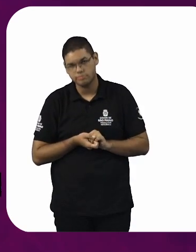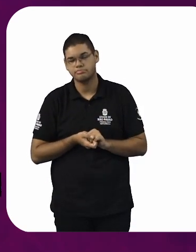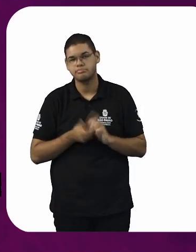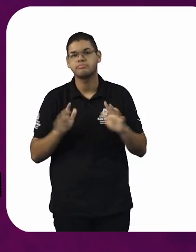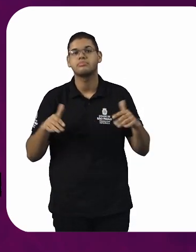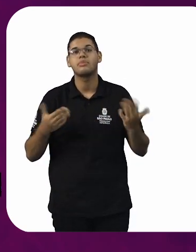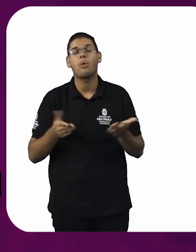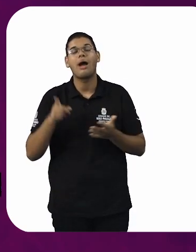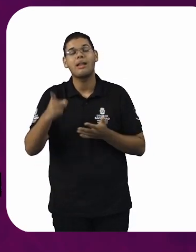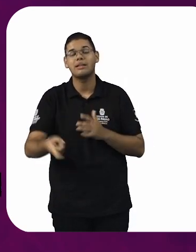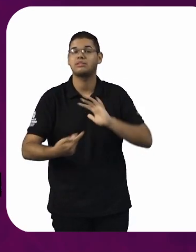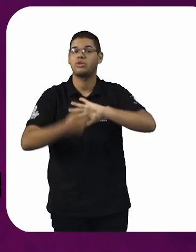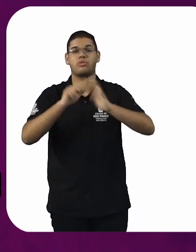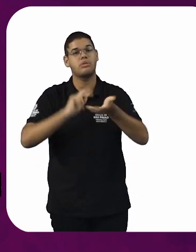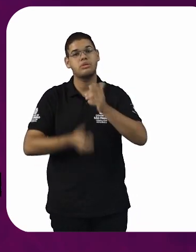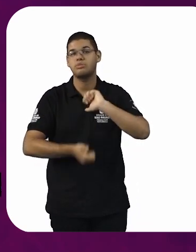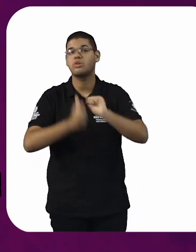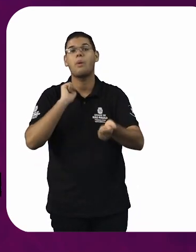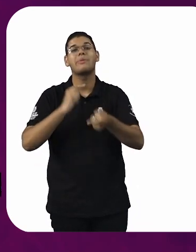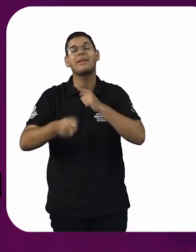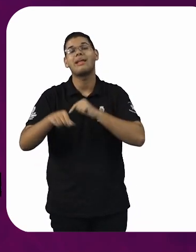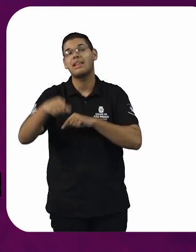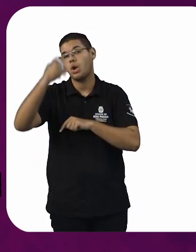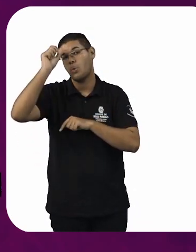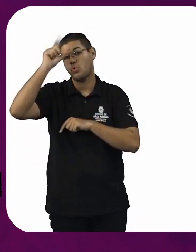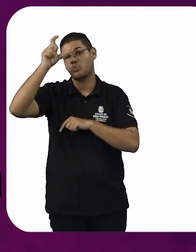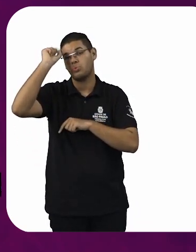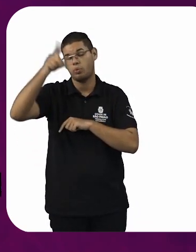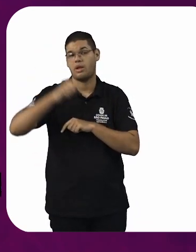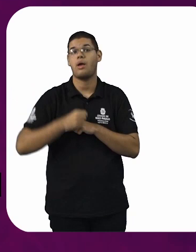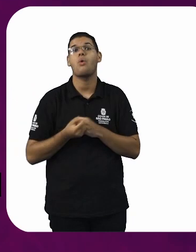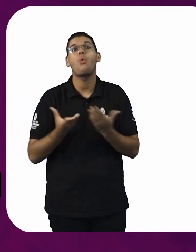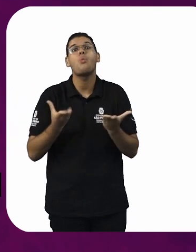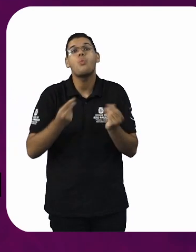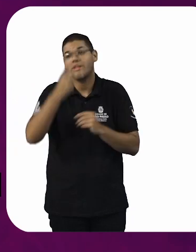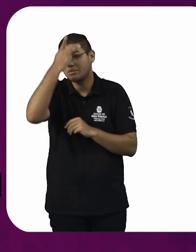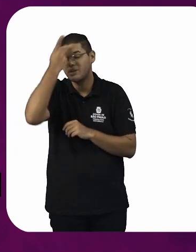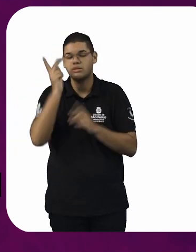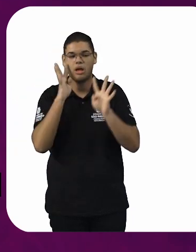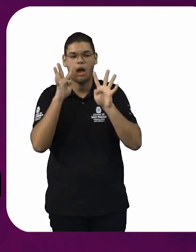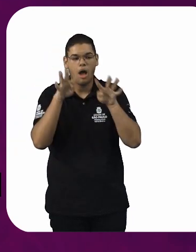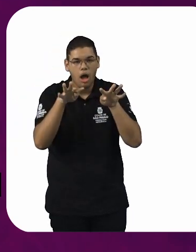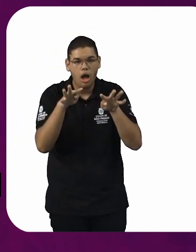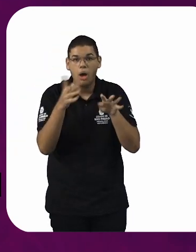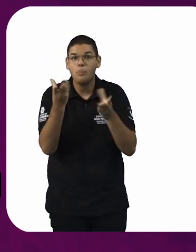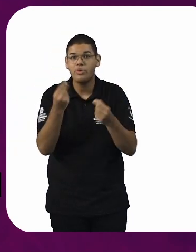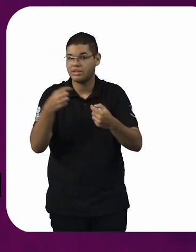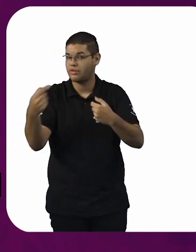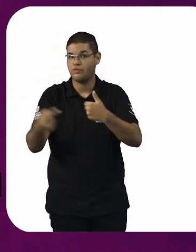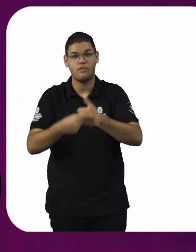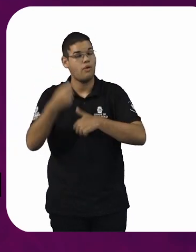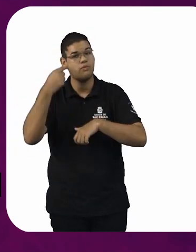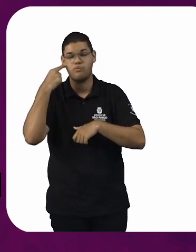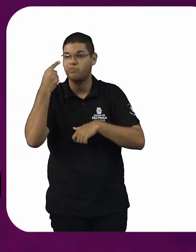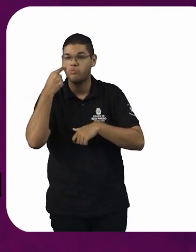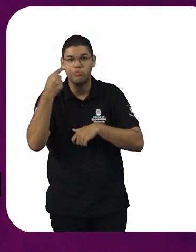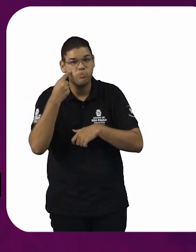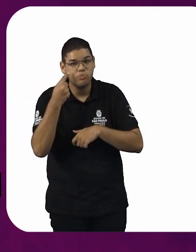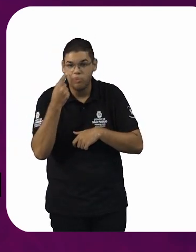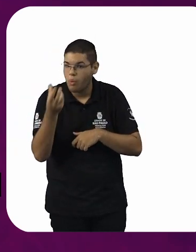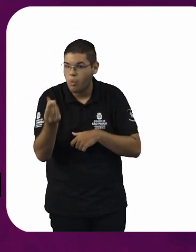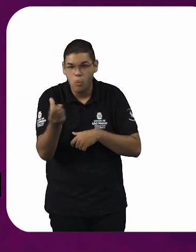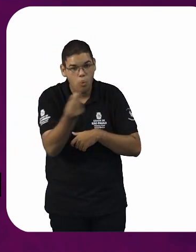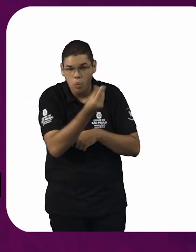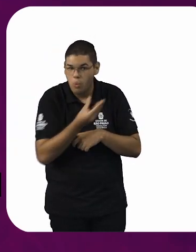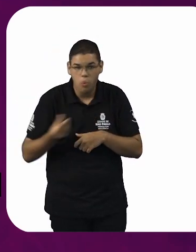quê? Porque ali é um vetor de cultura. Muitas pessoas estão vendo aquilo e, se aquilo não é combatido, é naturalizado. Então, essa lei,